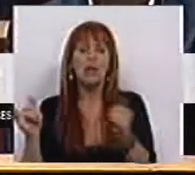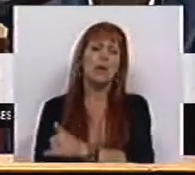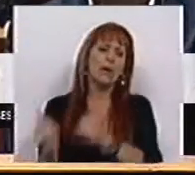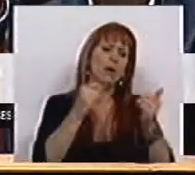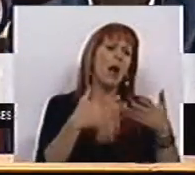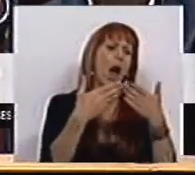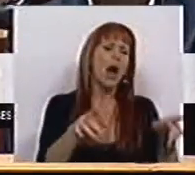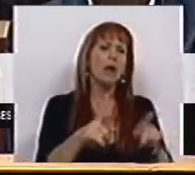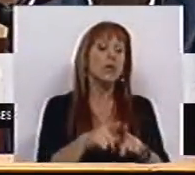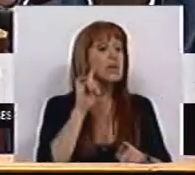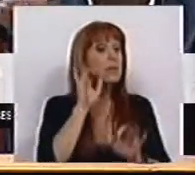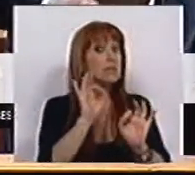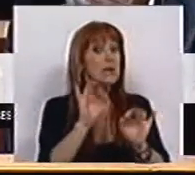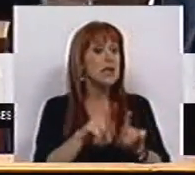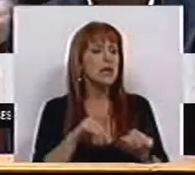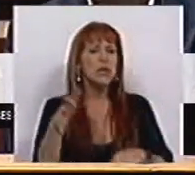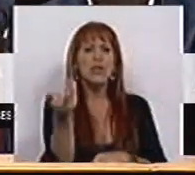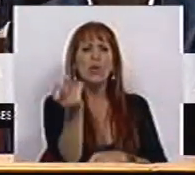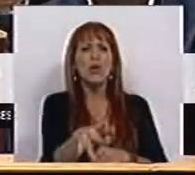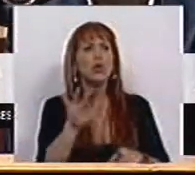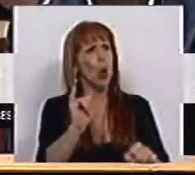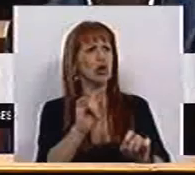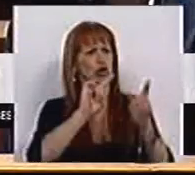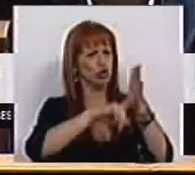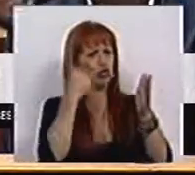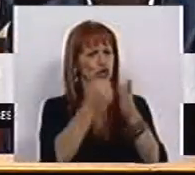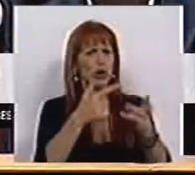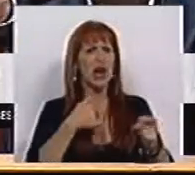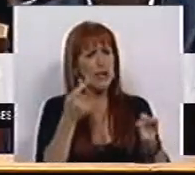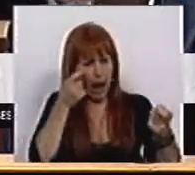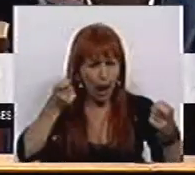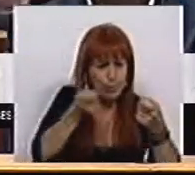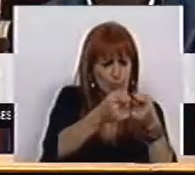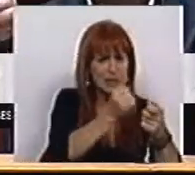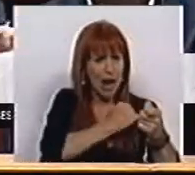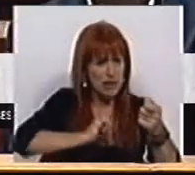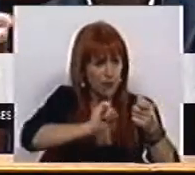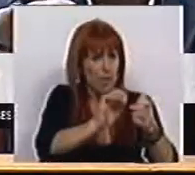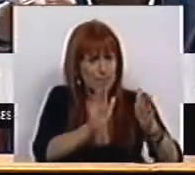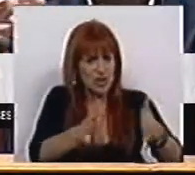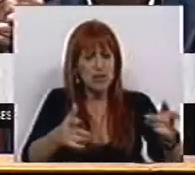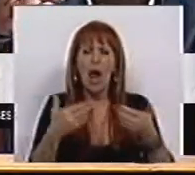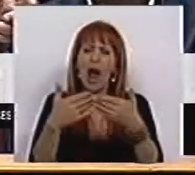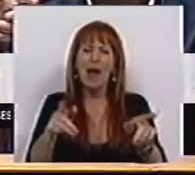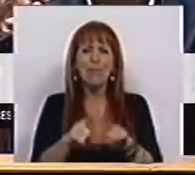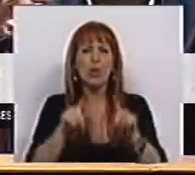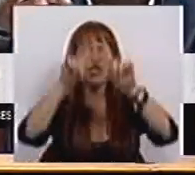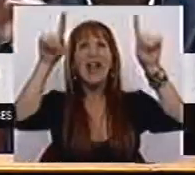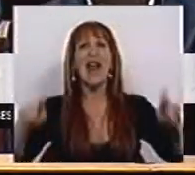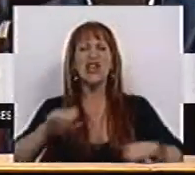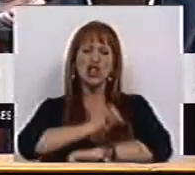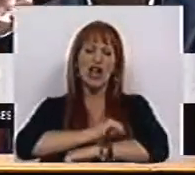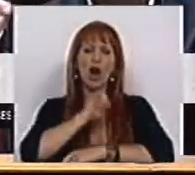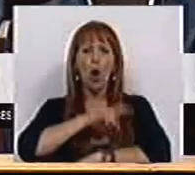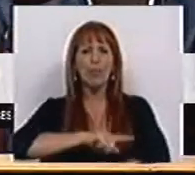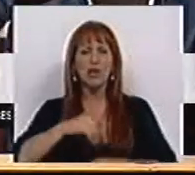outro lado, haveria que acautelar a situação daqueles que já estão no quadro e que se queriam aproximar das suas residências. Abríamos aqui uma janela de